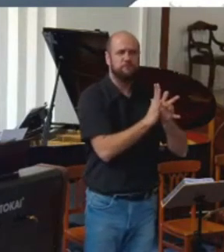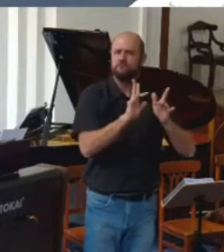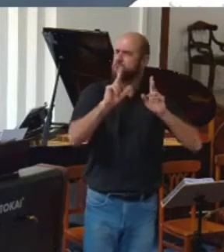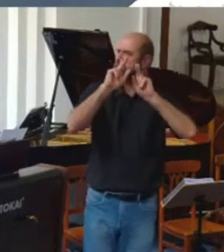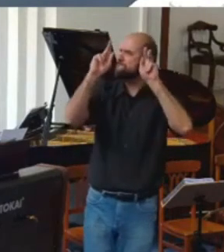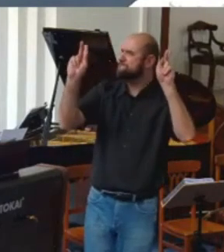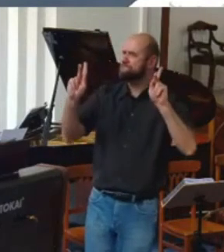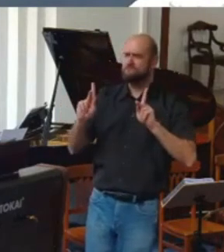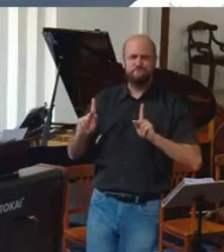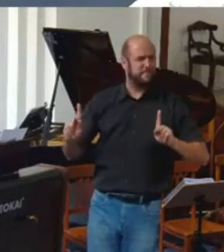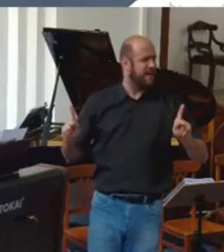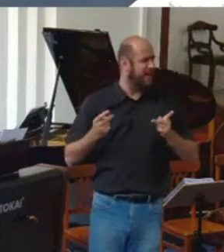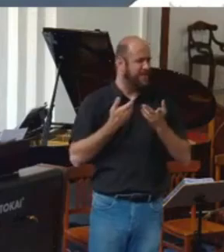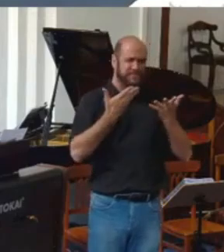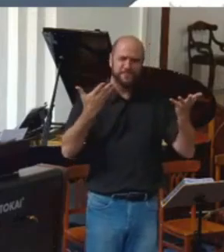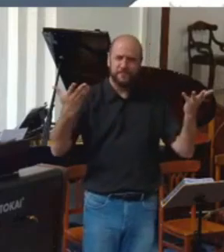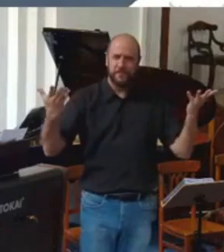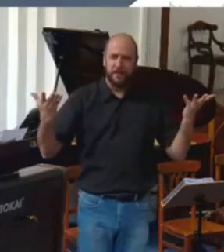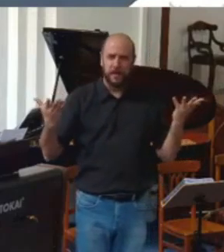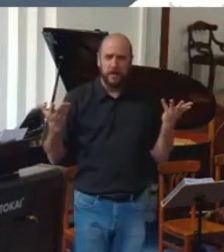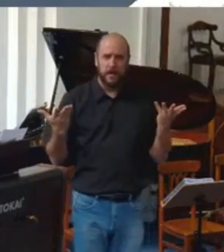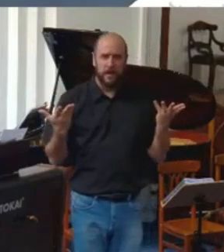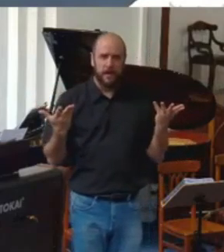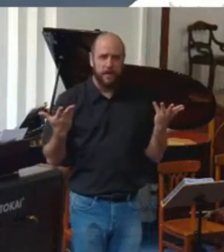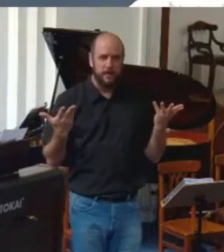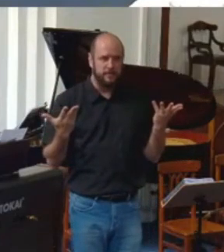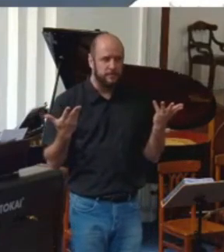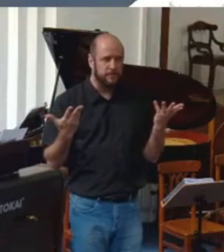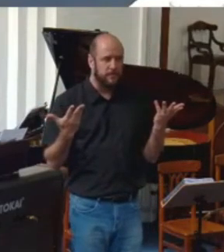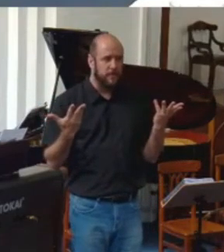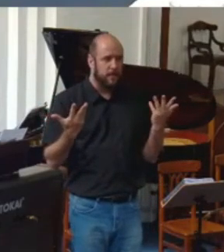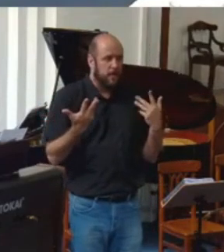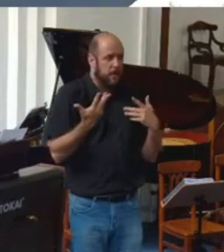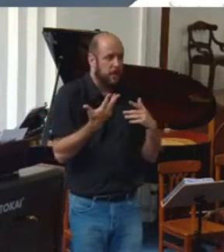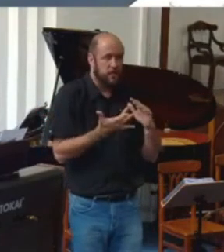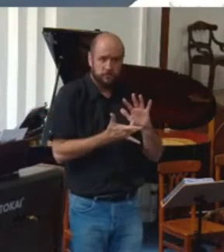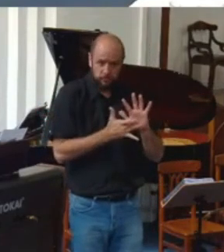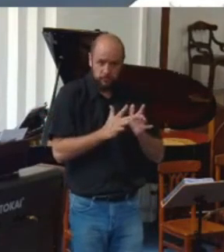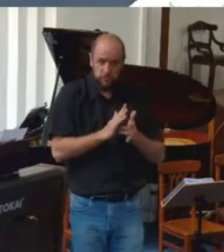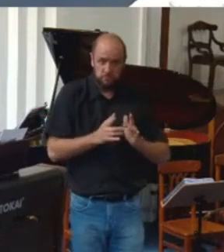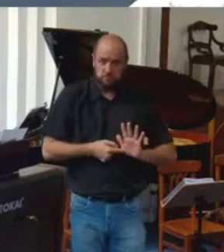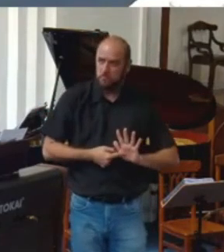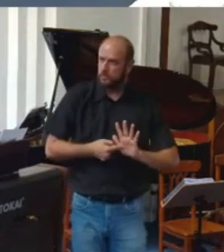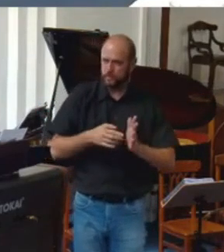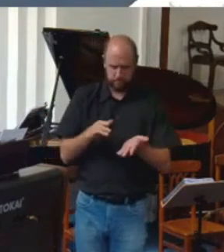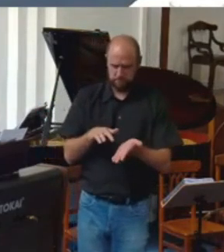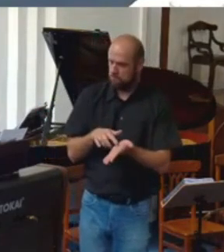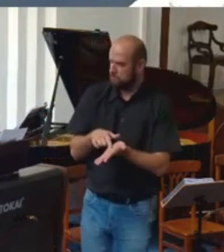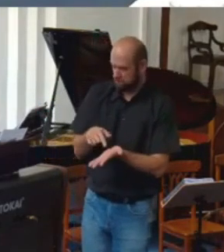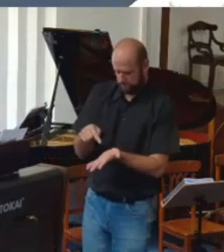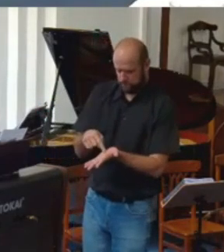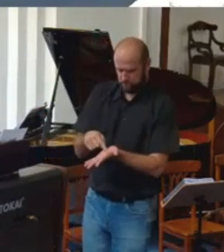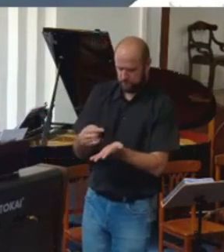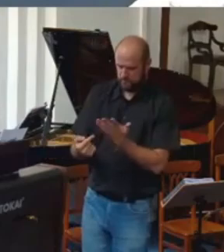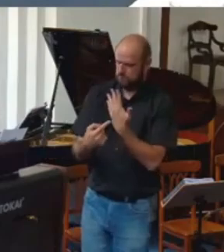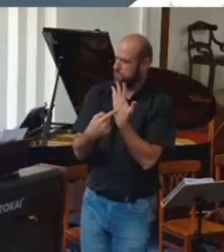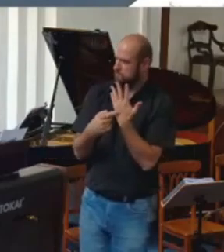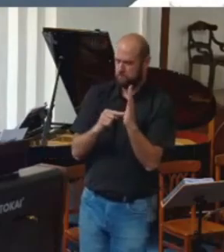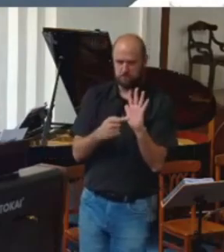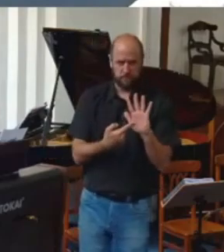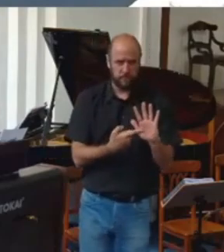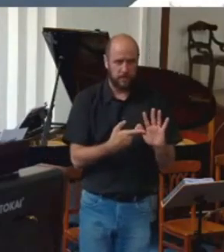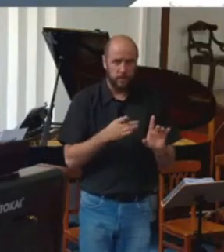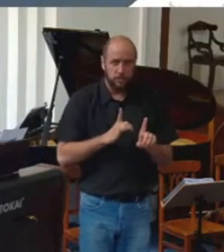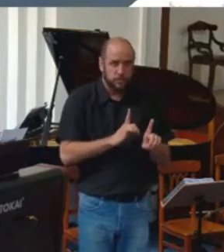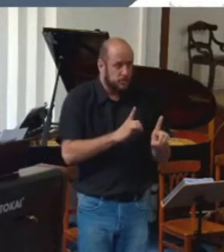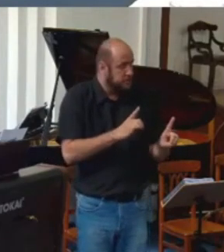a paz esteja com vocês. E dizendo isso, lhes mostrou as mãos e o lado. Então